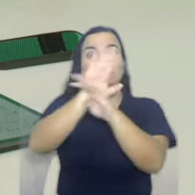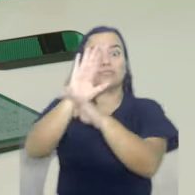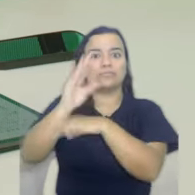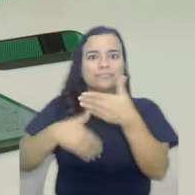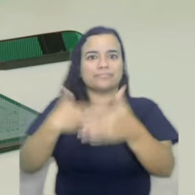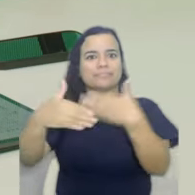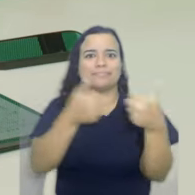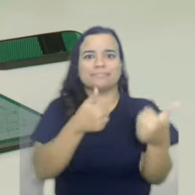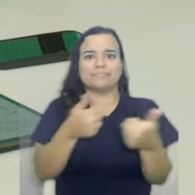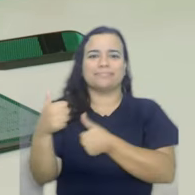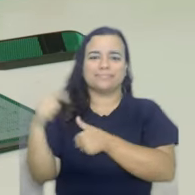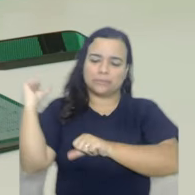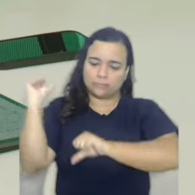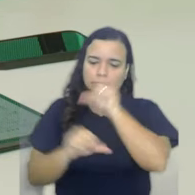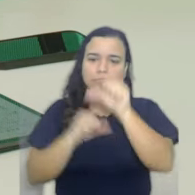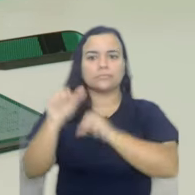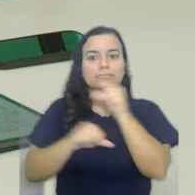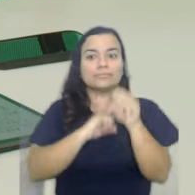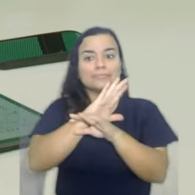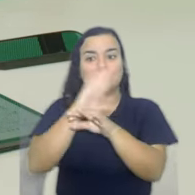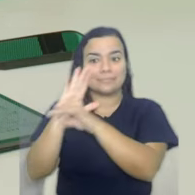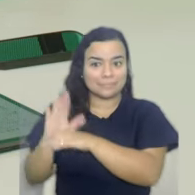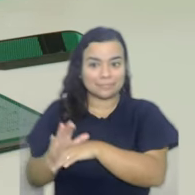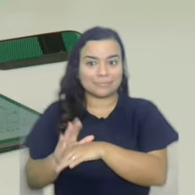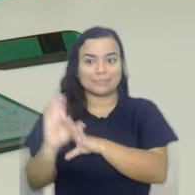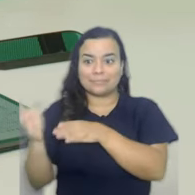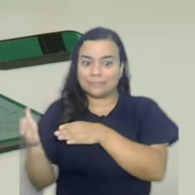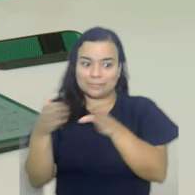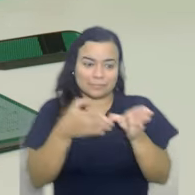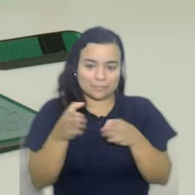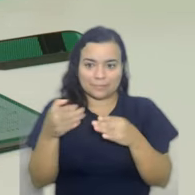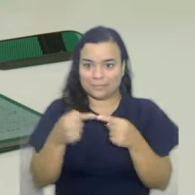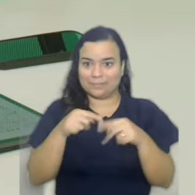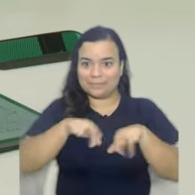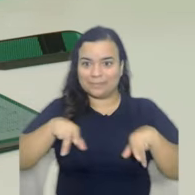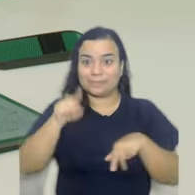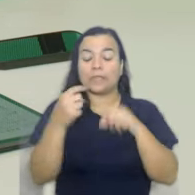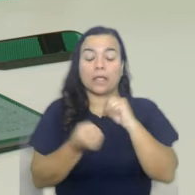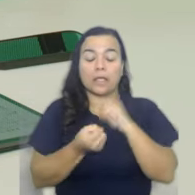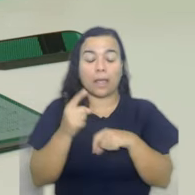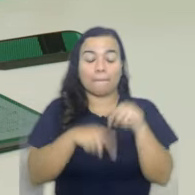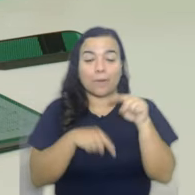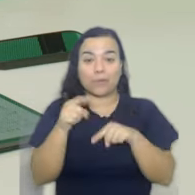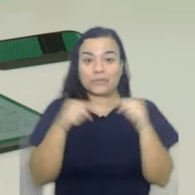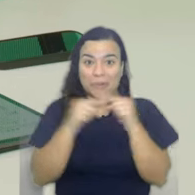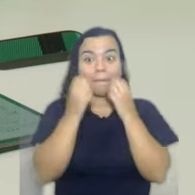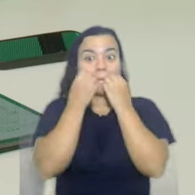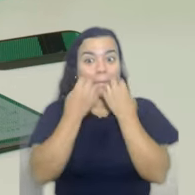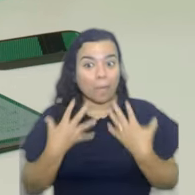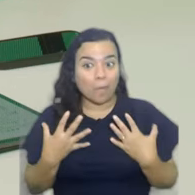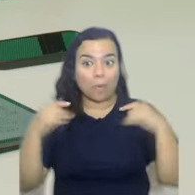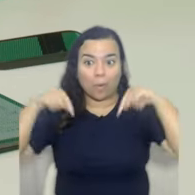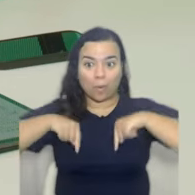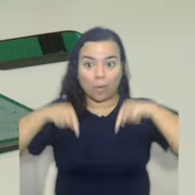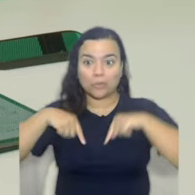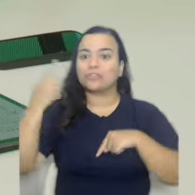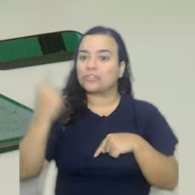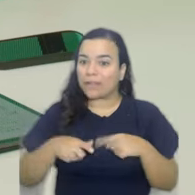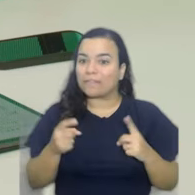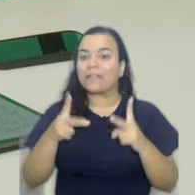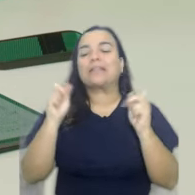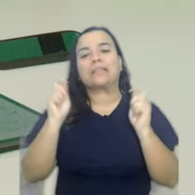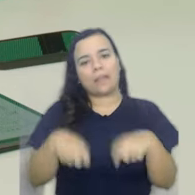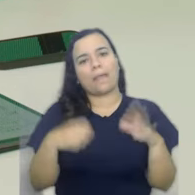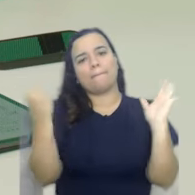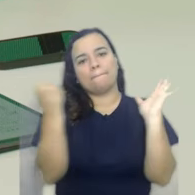transformar e começa a direcionar esse produto ficou tão legal que hoje as revendas elas podem marcar os pontos